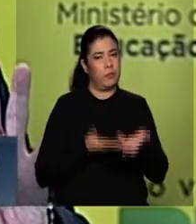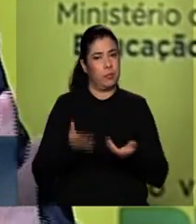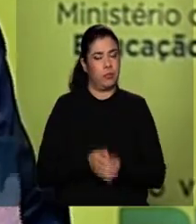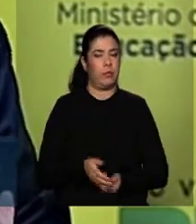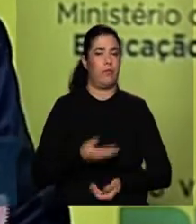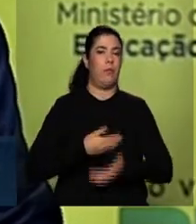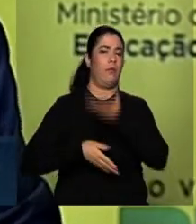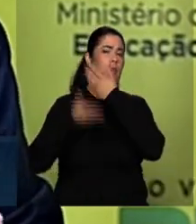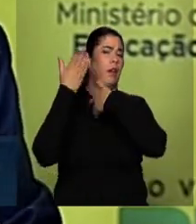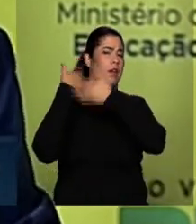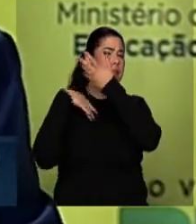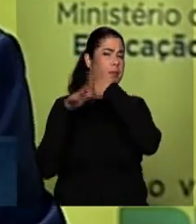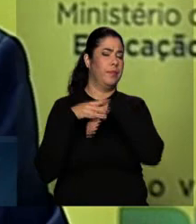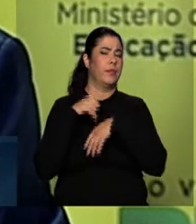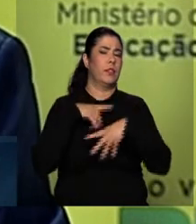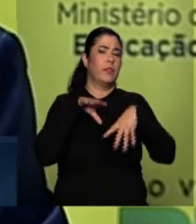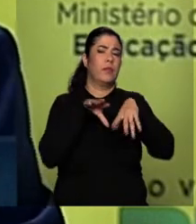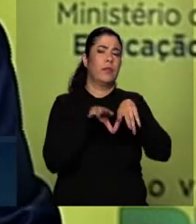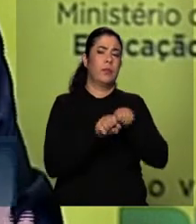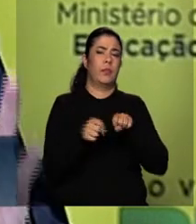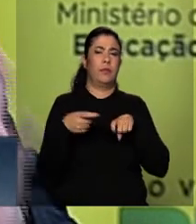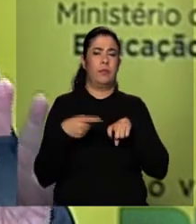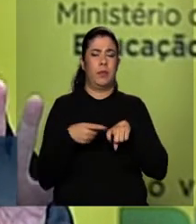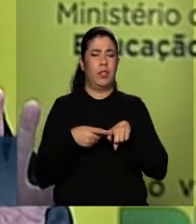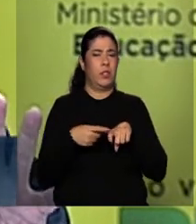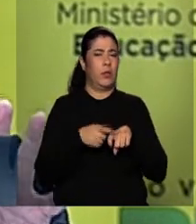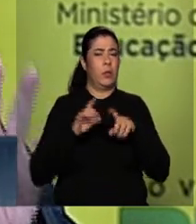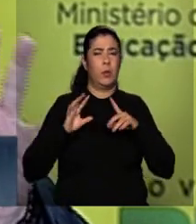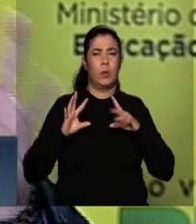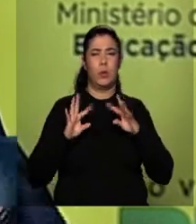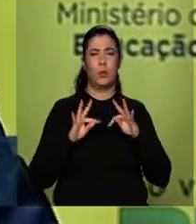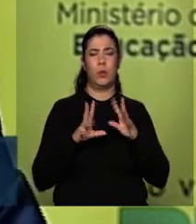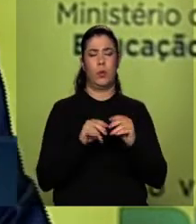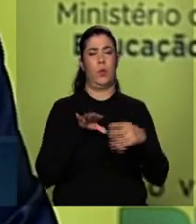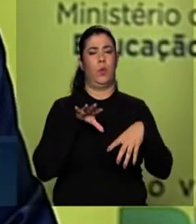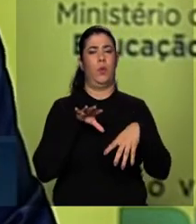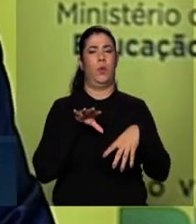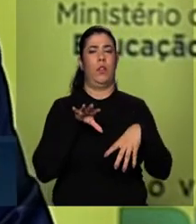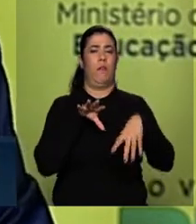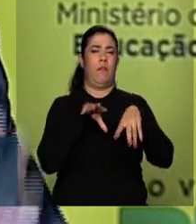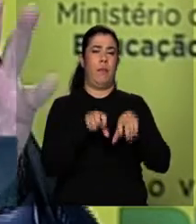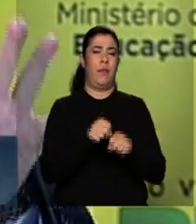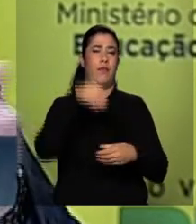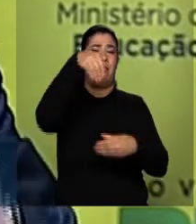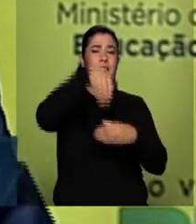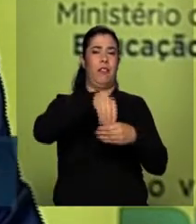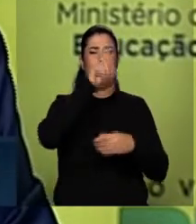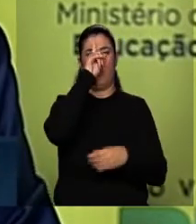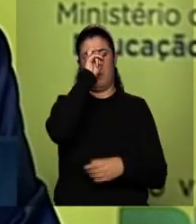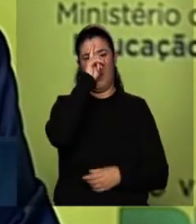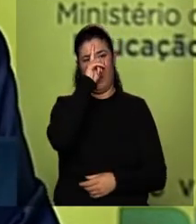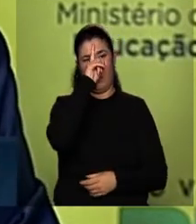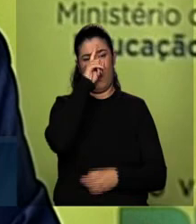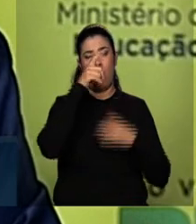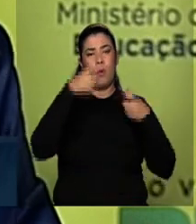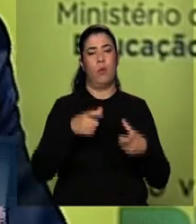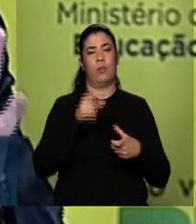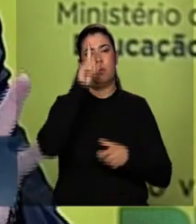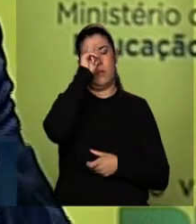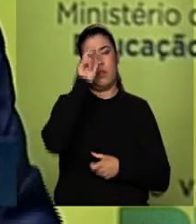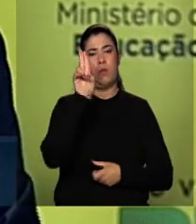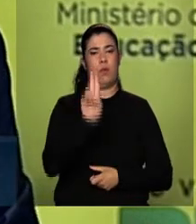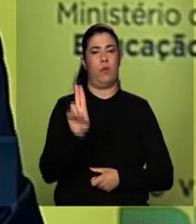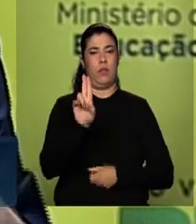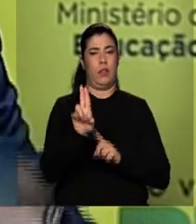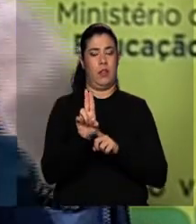um tempo na formação da medicina que praticamente toda a nossa formação era feita em ambiente hospitalar e normalmente no hospital universitário. E aí,